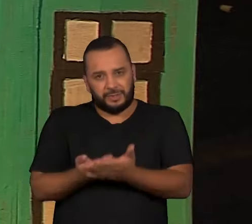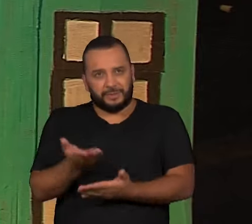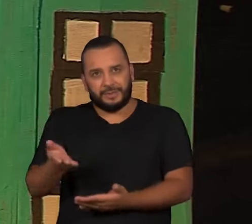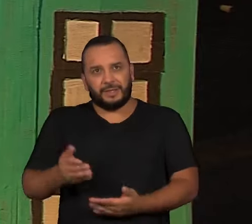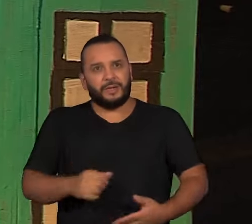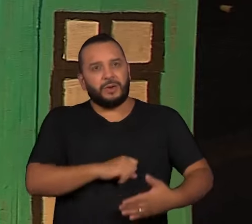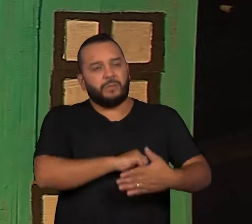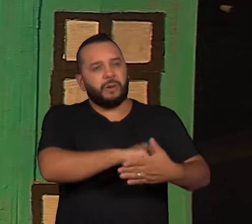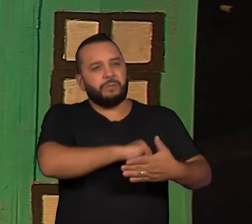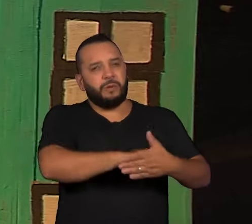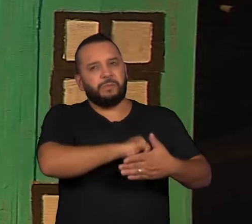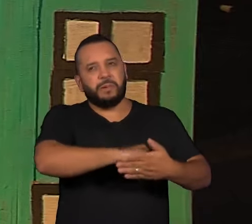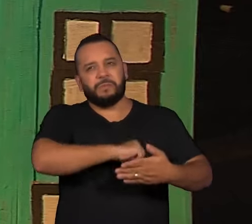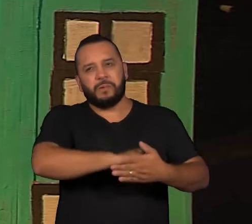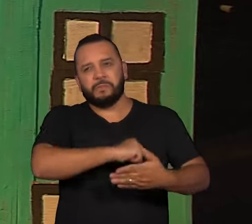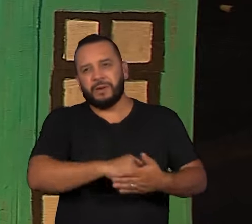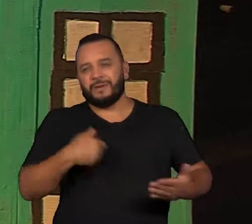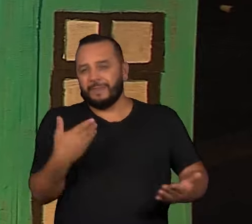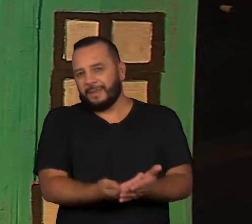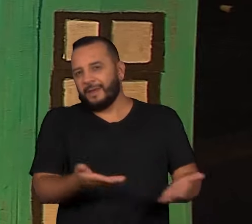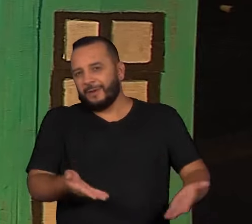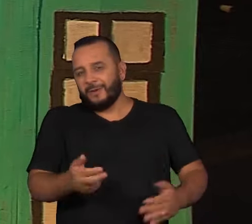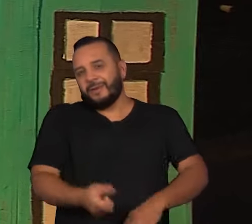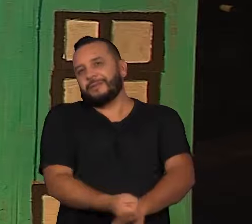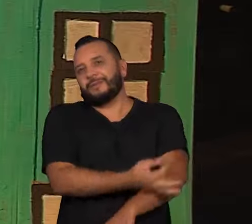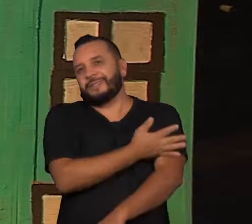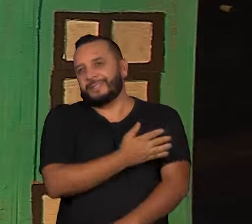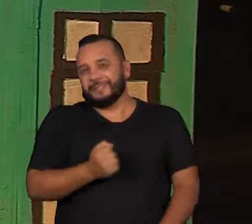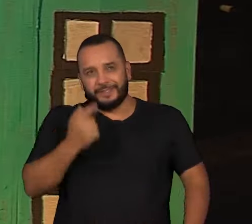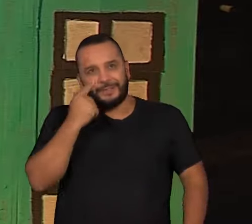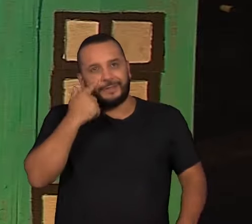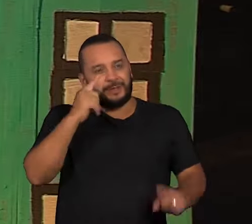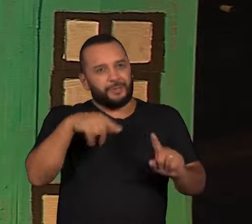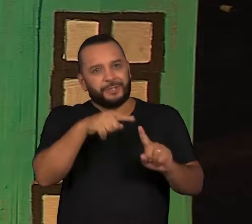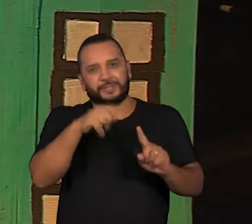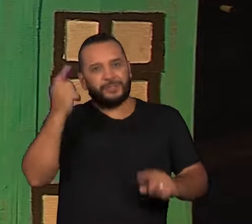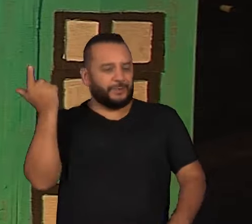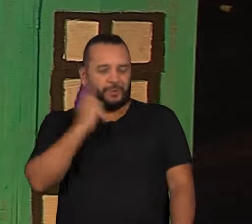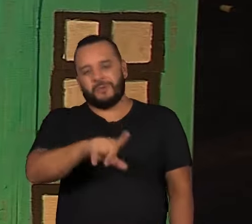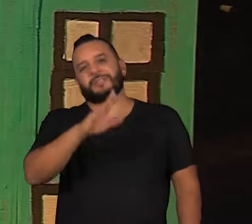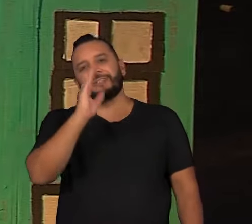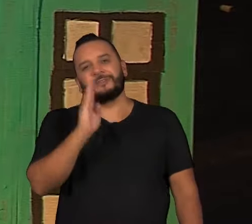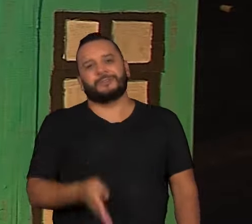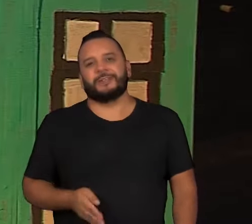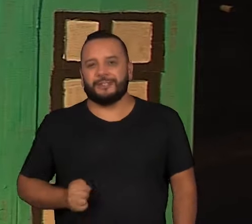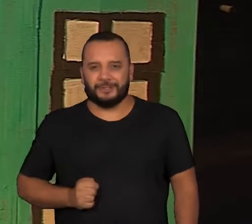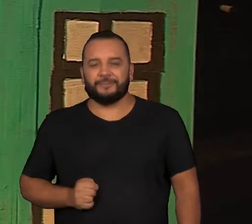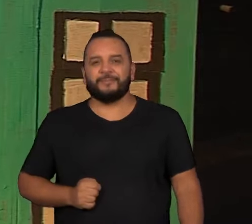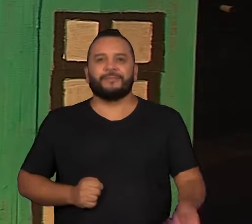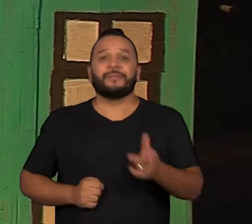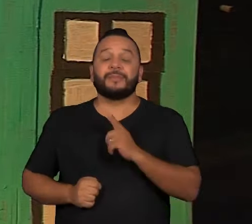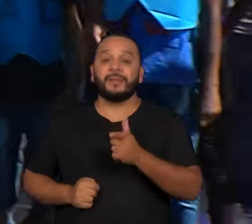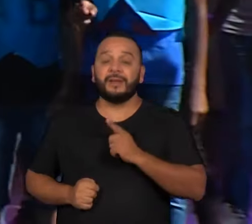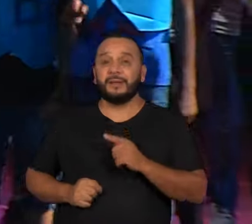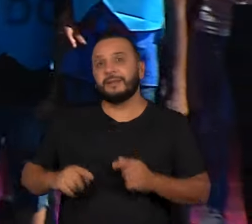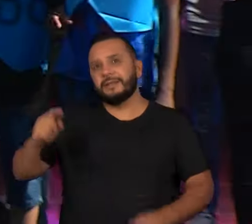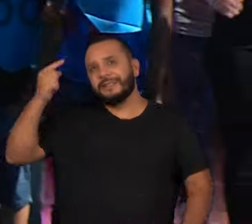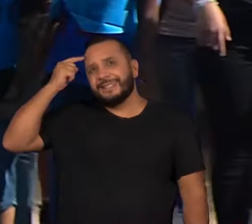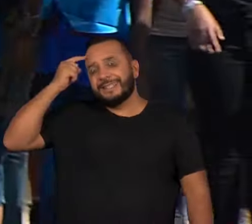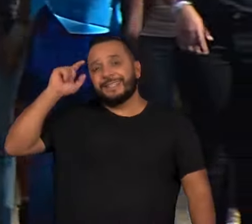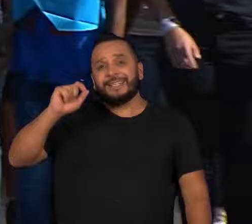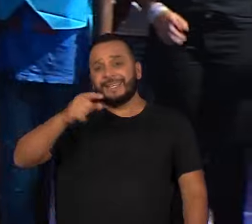até agora. Muito emocionante ver que os objetivos foram atingidos. Nós tínhamos em mente que eles